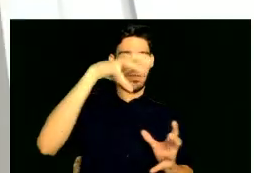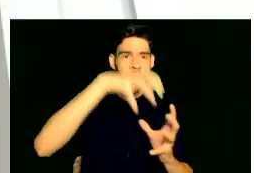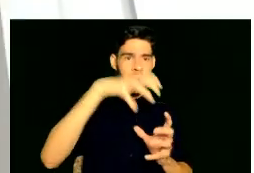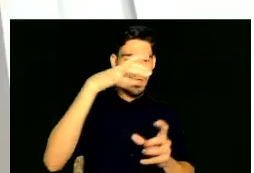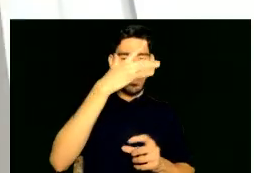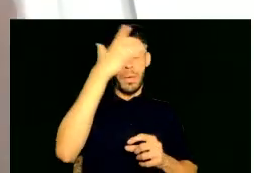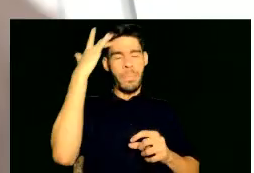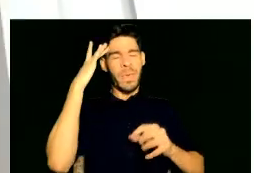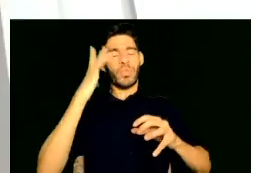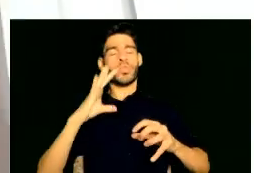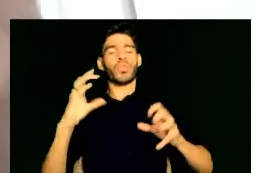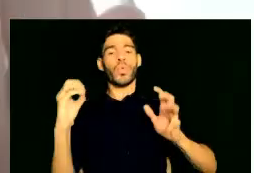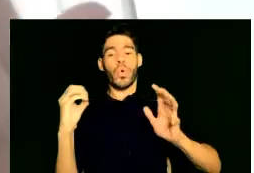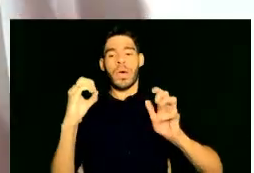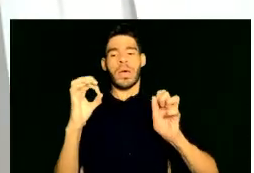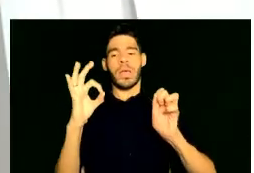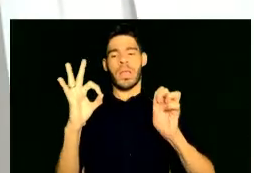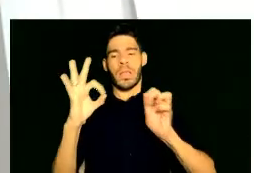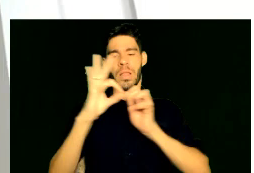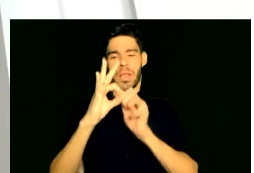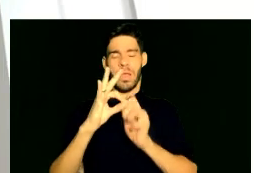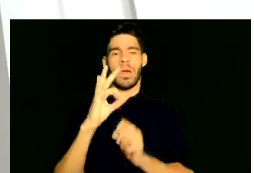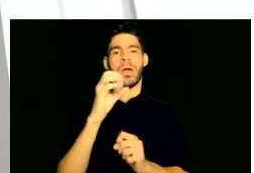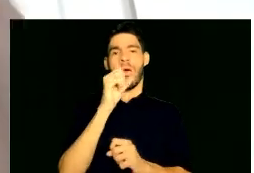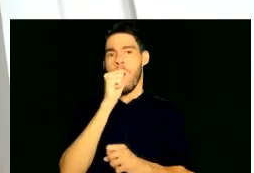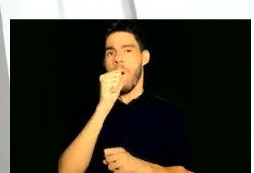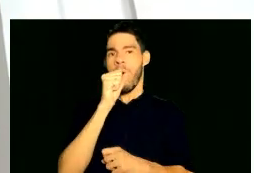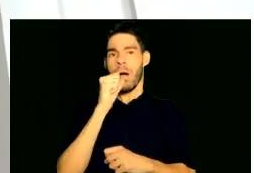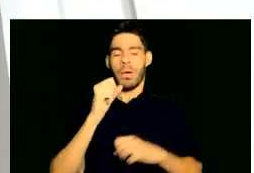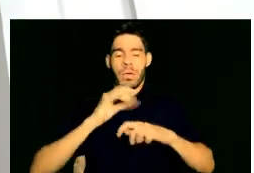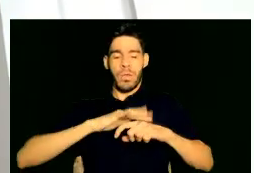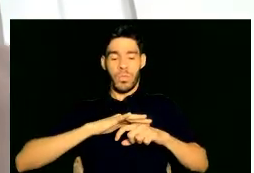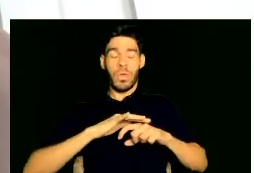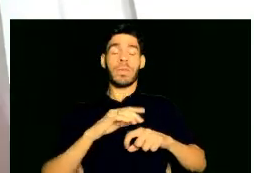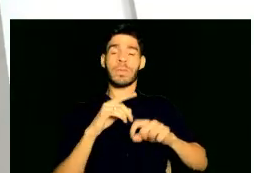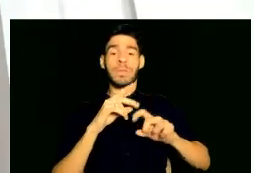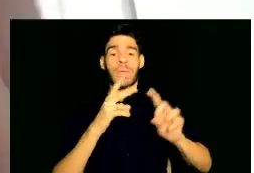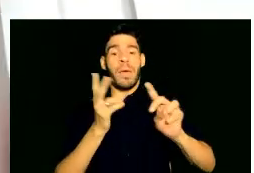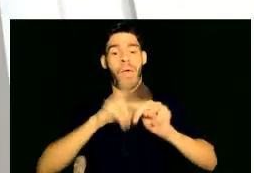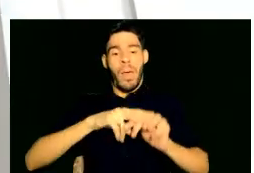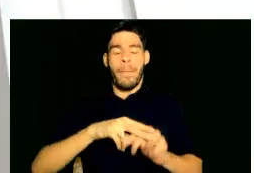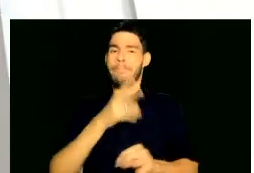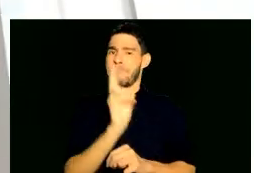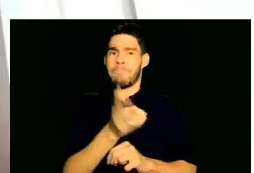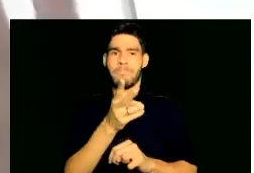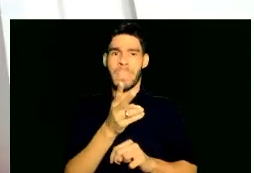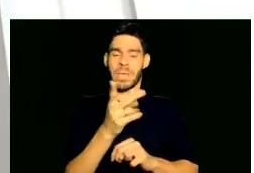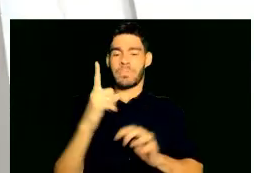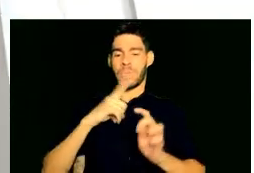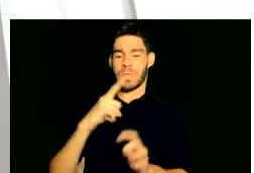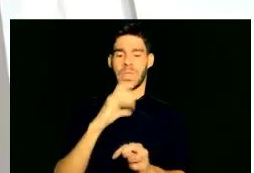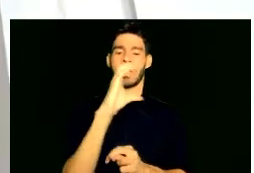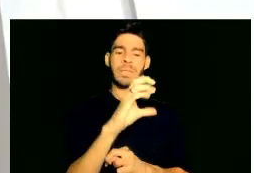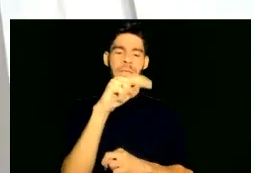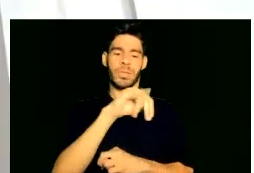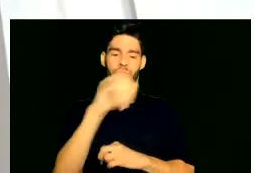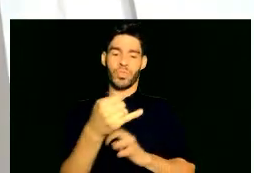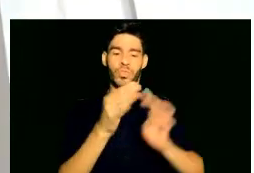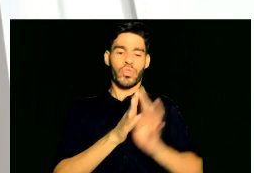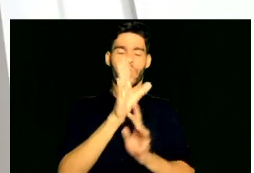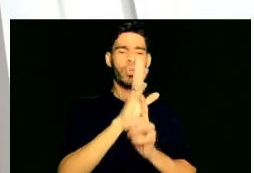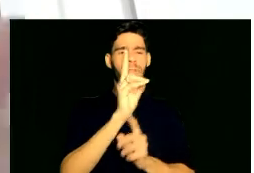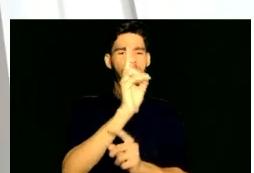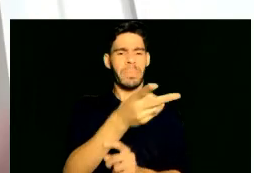idosos e idosas, portadores de doenças como HIV/AIDS, tuberculose, foram mantidas presas, apesar da Recomendação